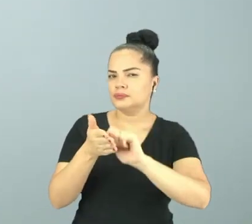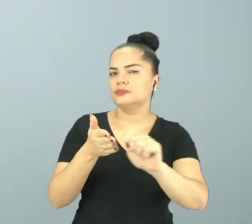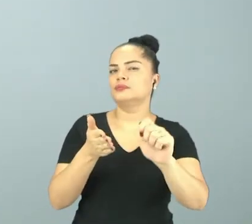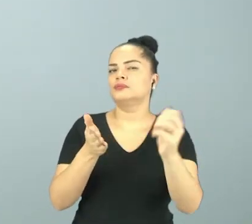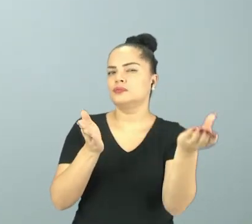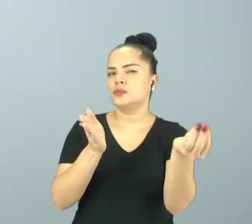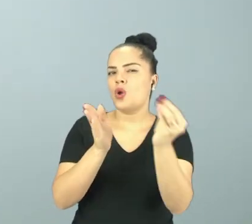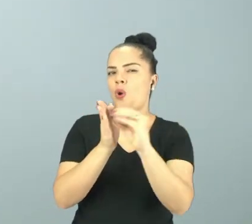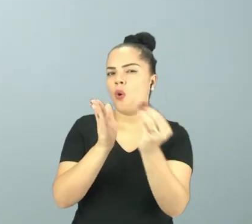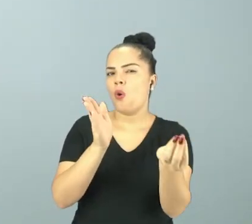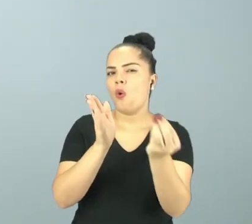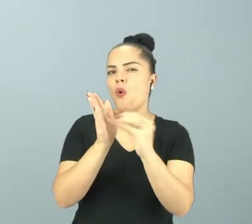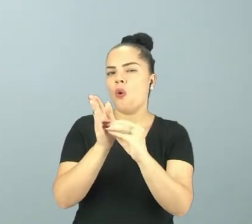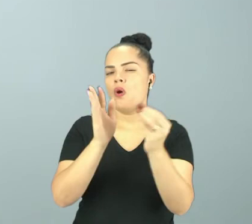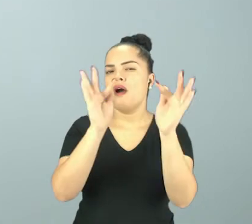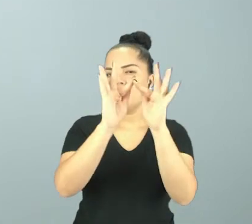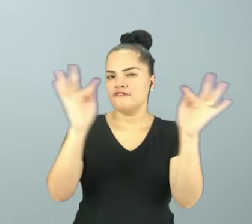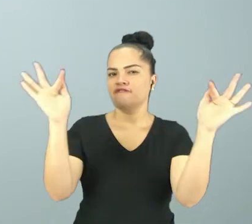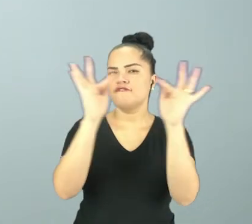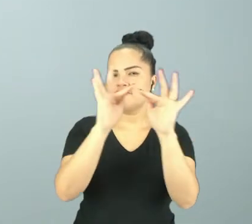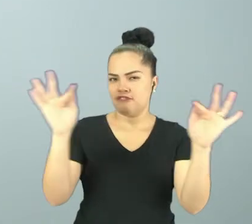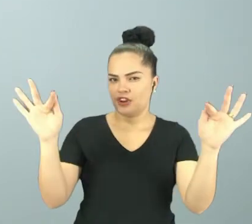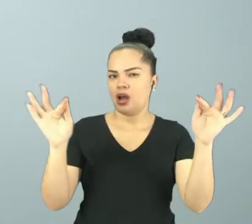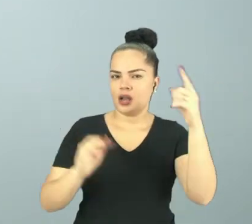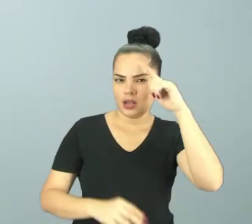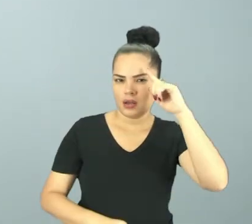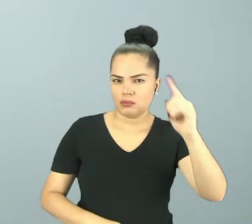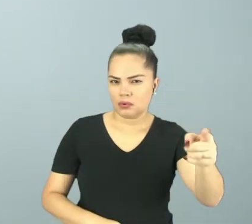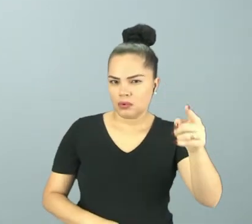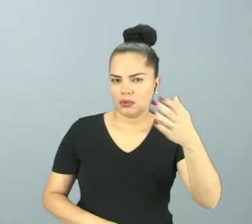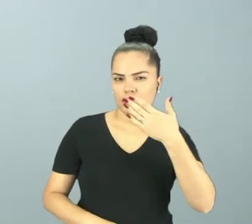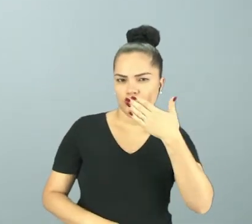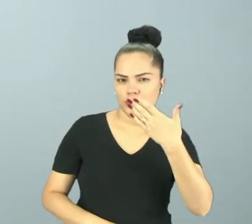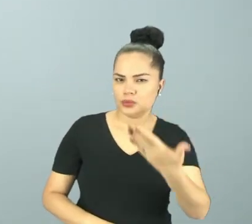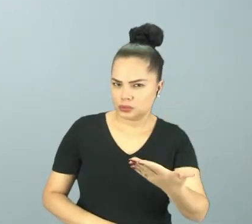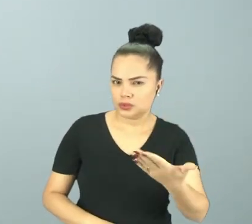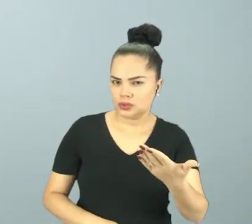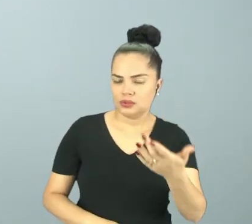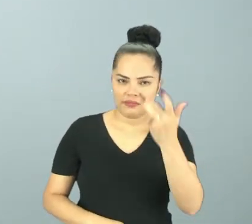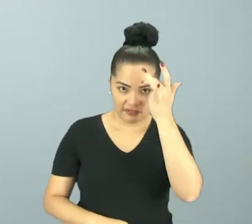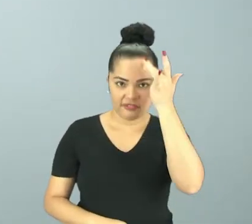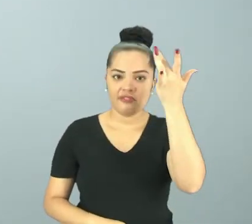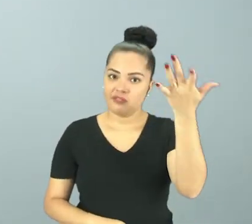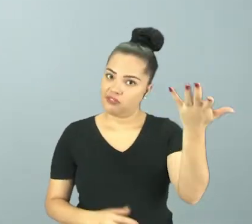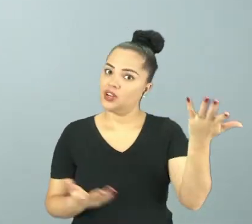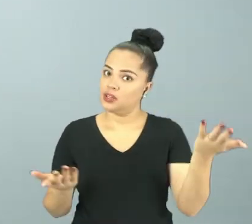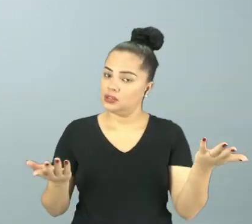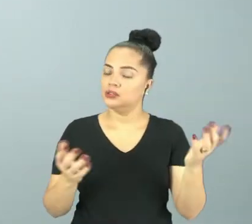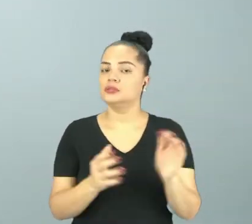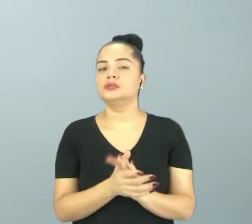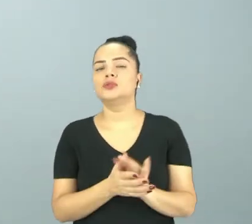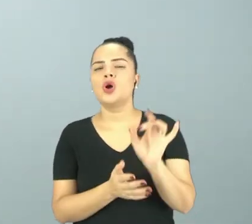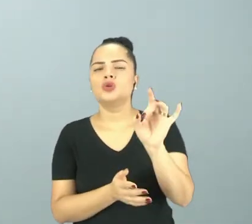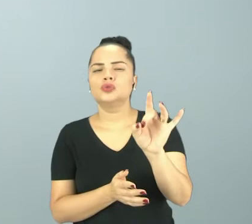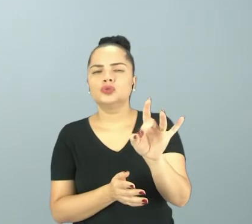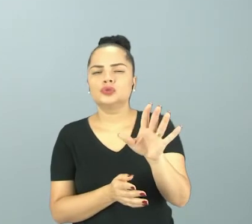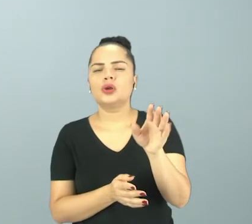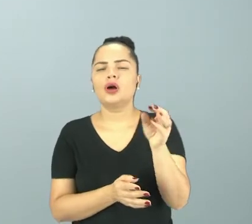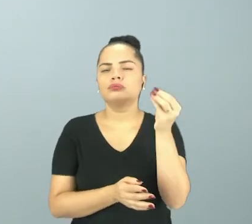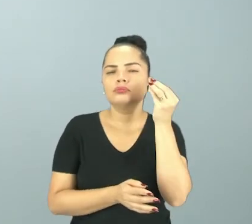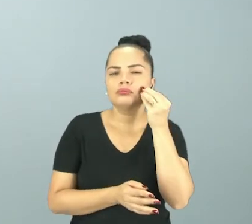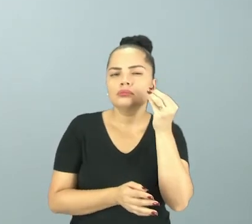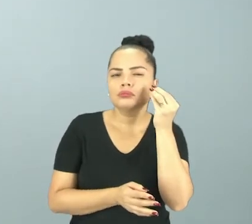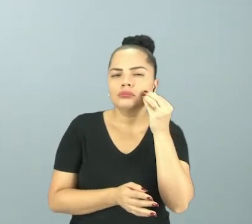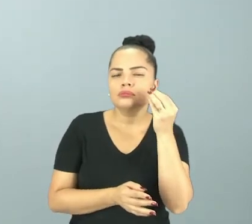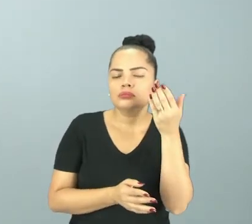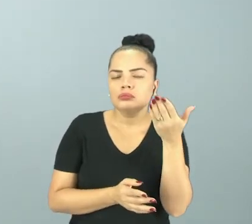colocar essas frases na forma imperativa, dando ordem, dando comando? Tá fácil, né, pessoal? É só um pequeno passo que vocês têm que seguir